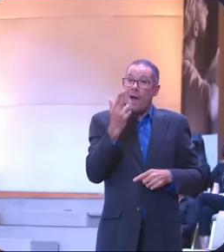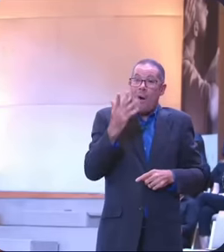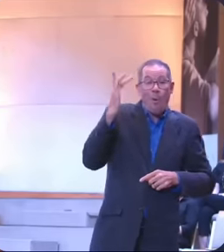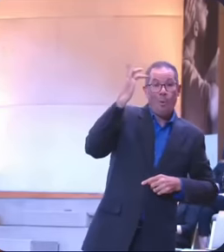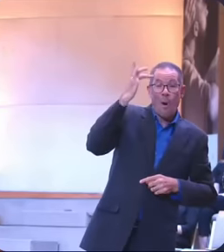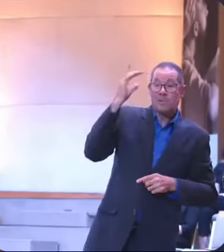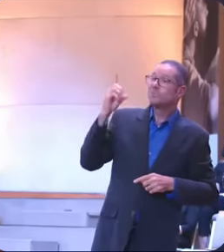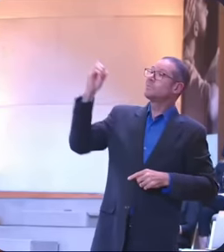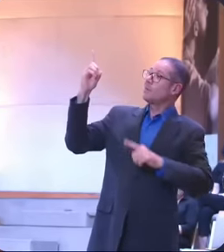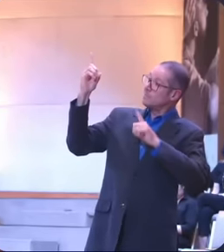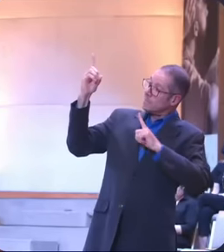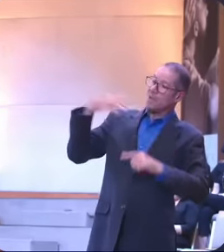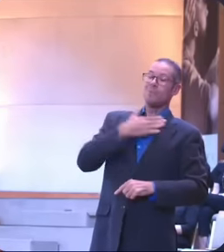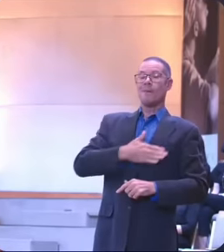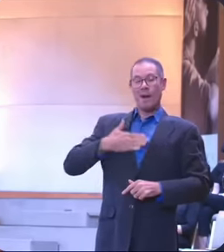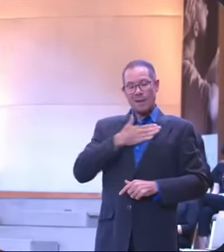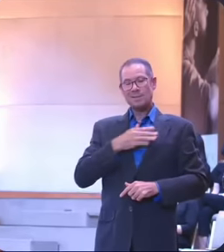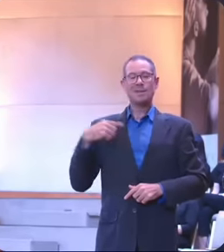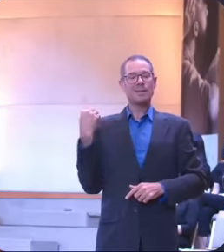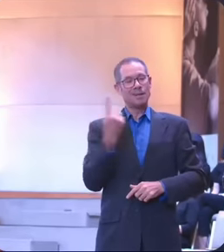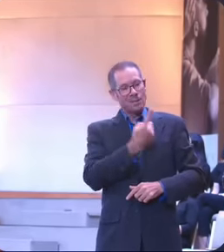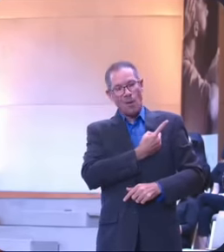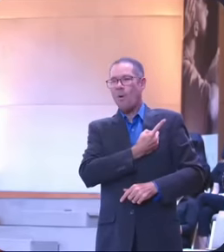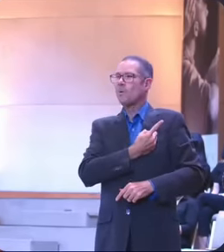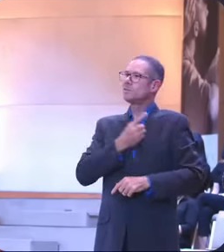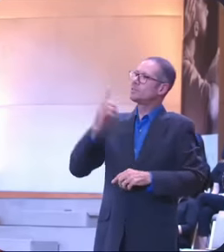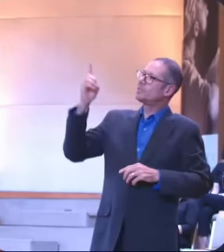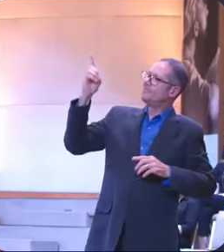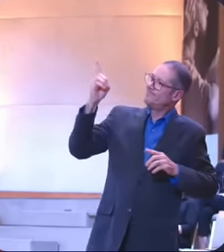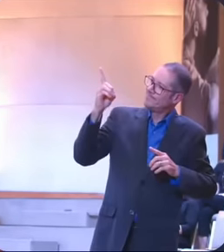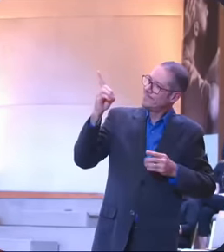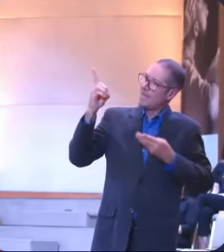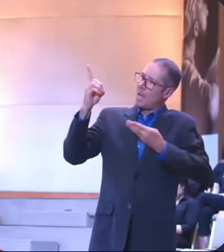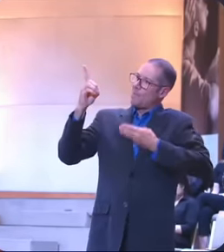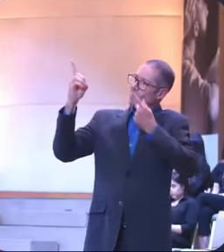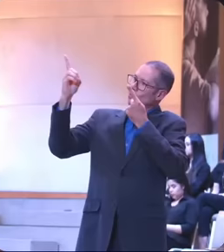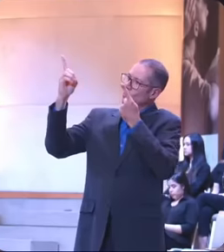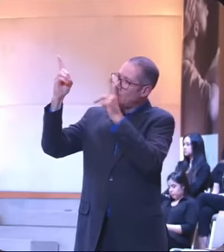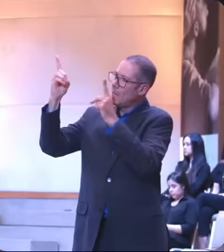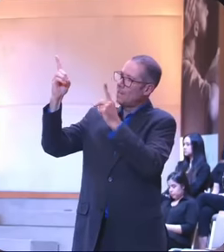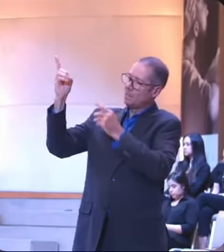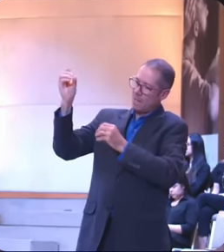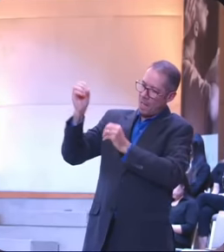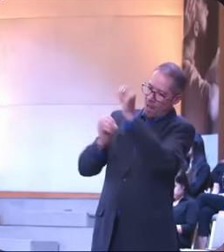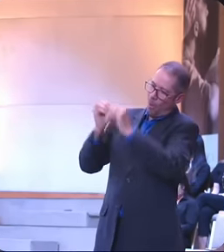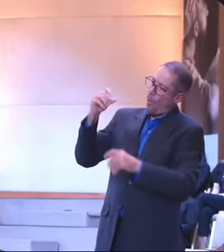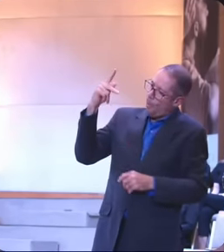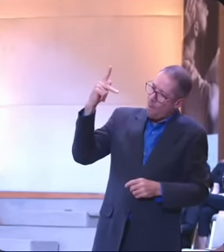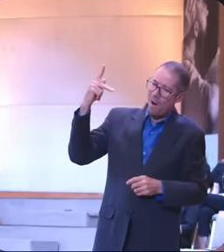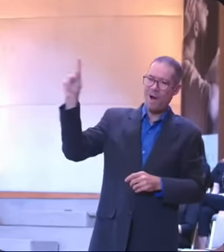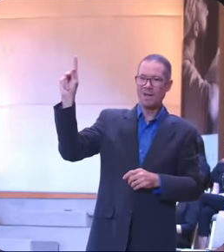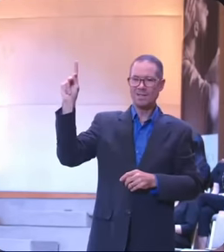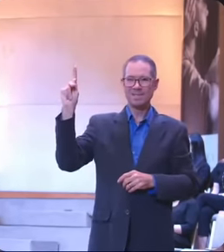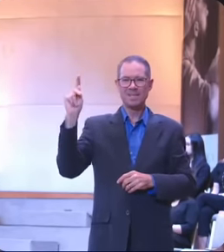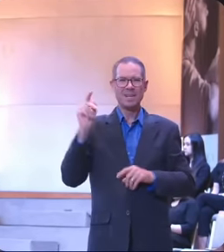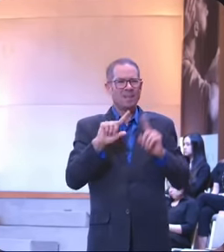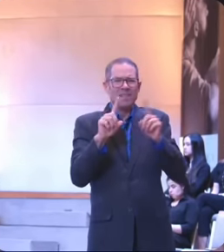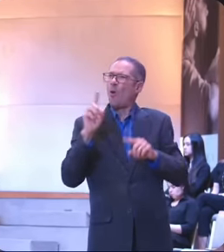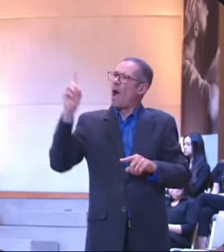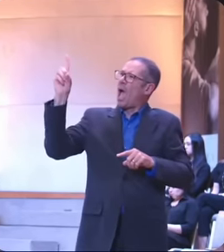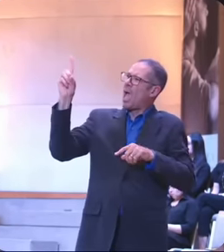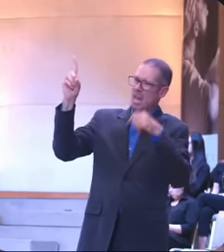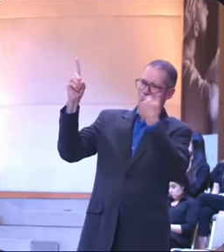Deus tem prazer que nós sejamos seus parceiros na obra dele. Não é porque ele precisa